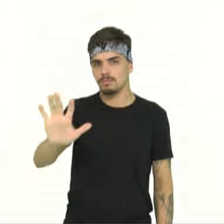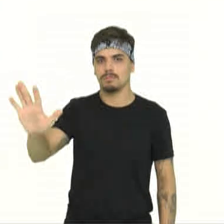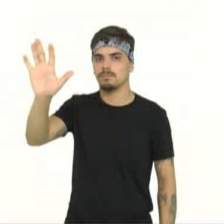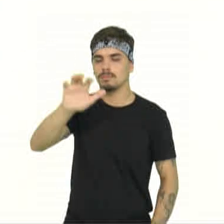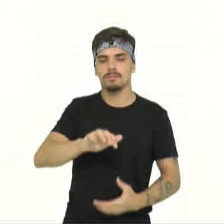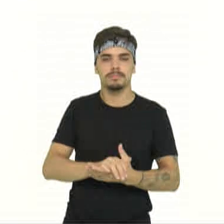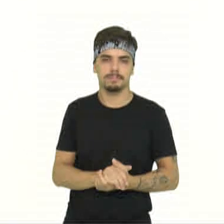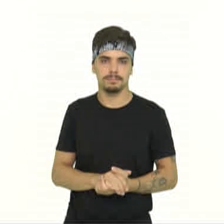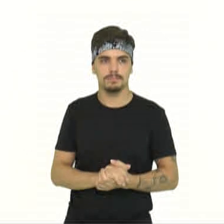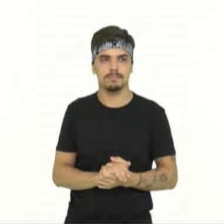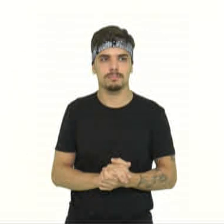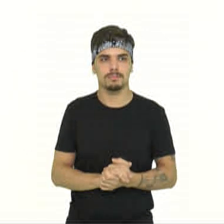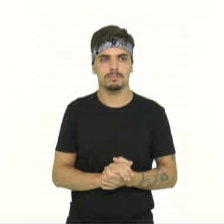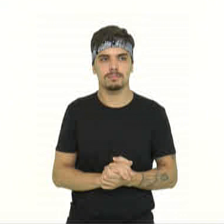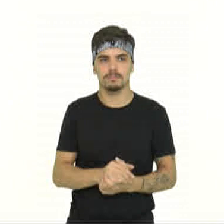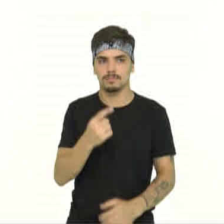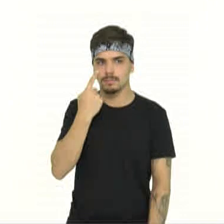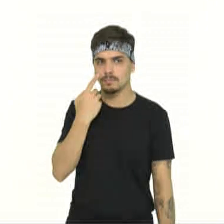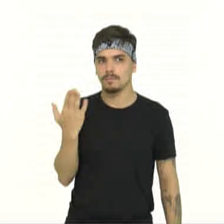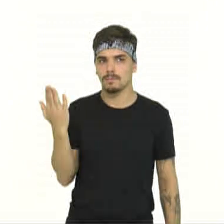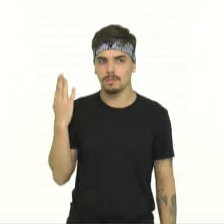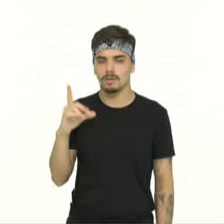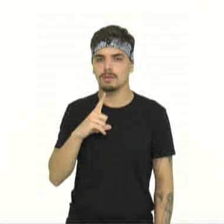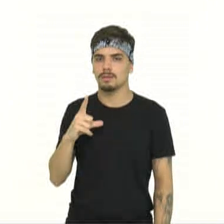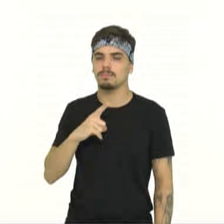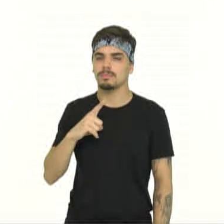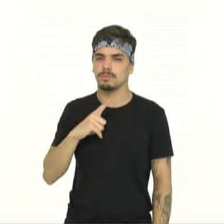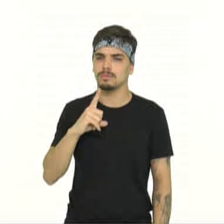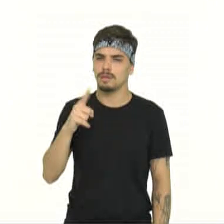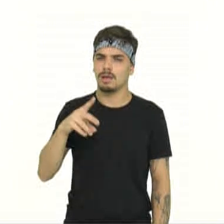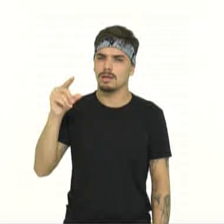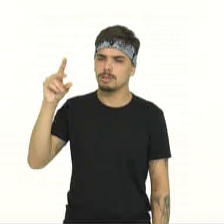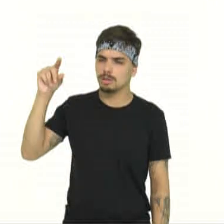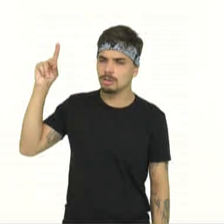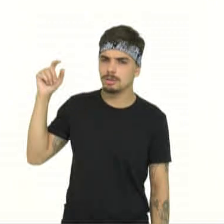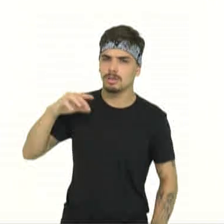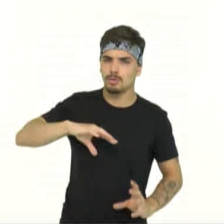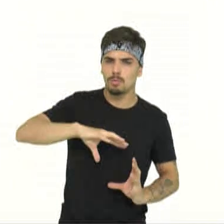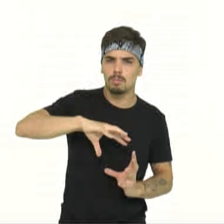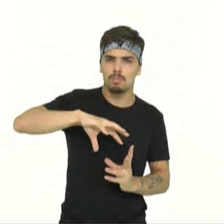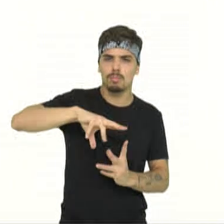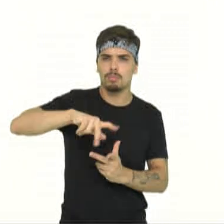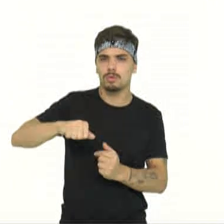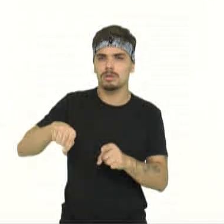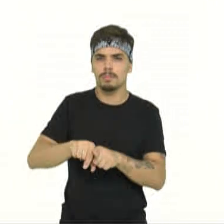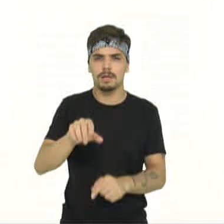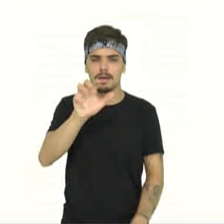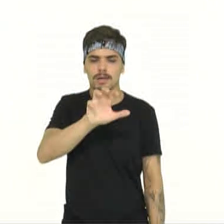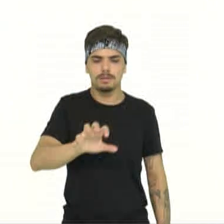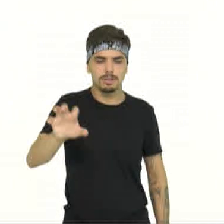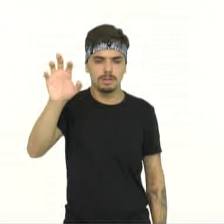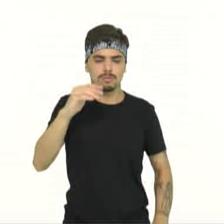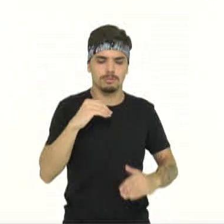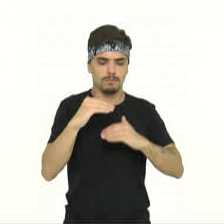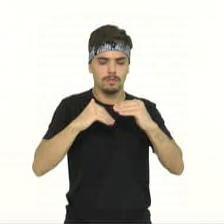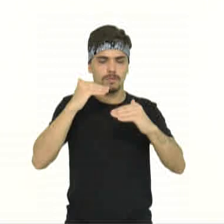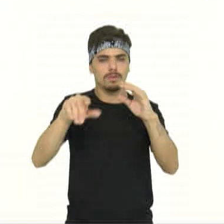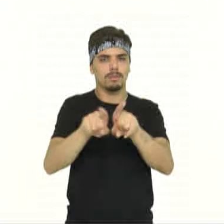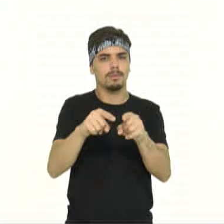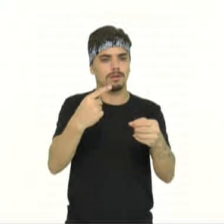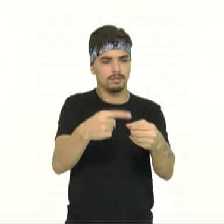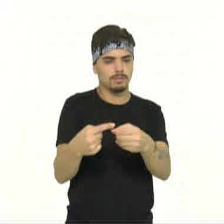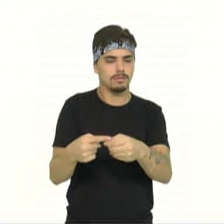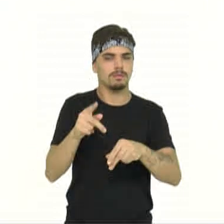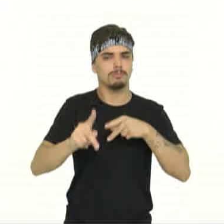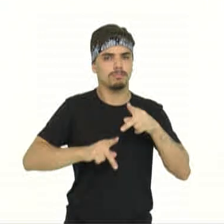costeira foi o berço de algumas civilizações mais antigas do mundo. Né? Cada uma daquelas regiões desenvolveu uma civilização